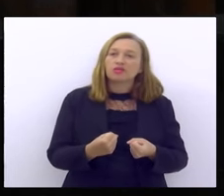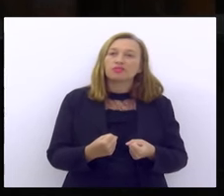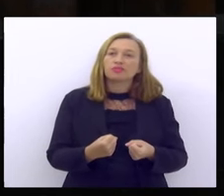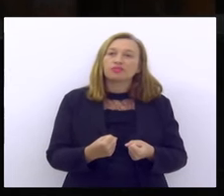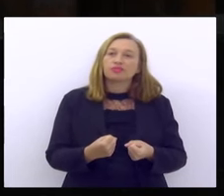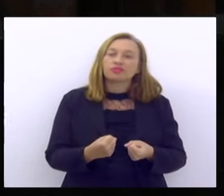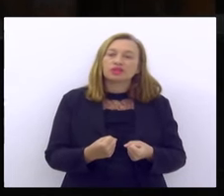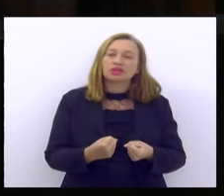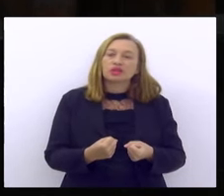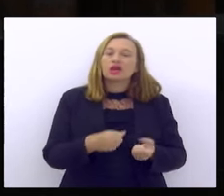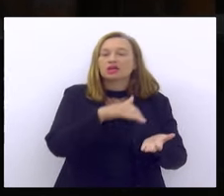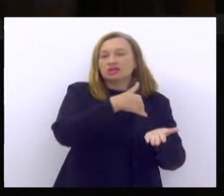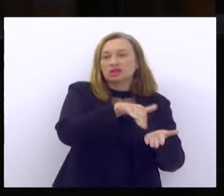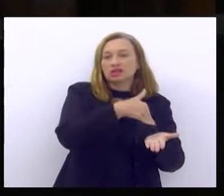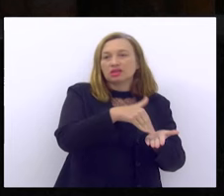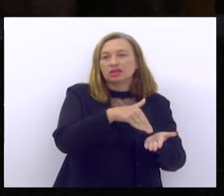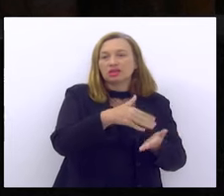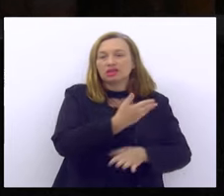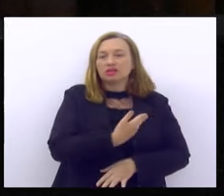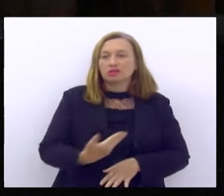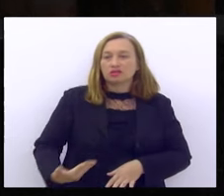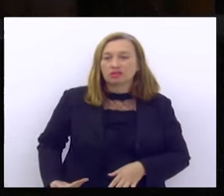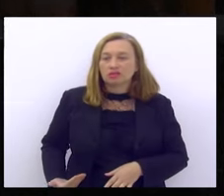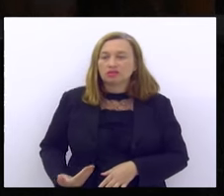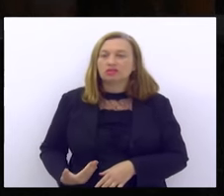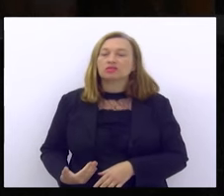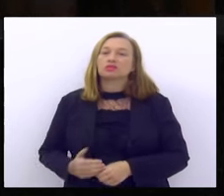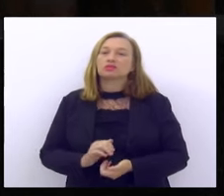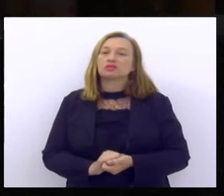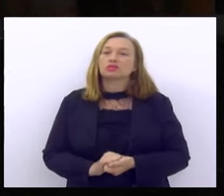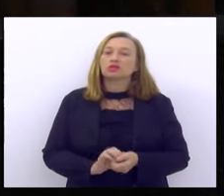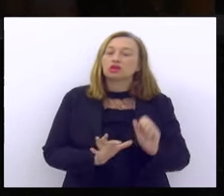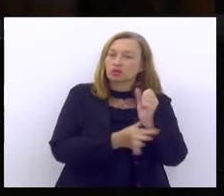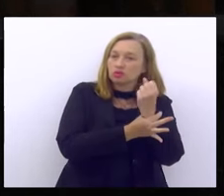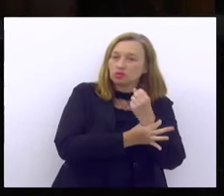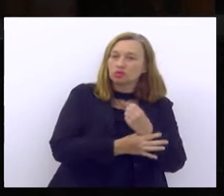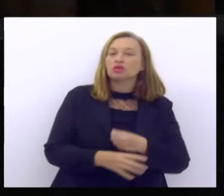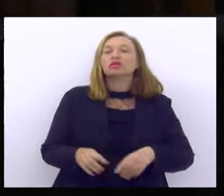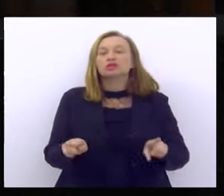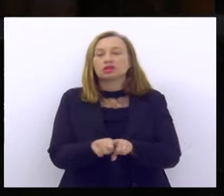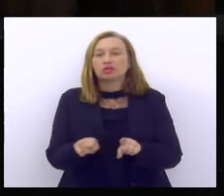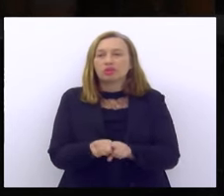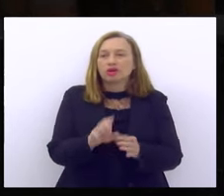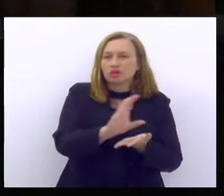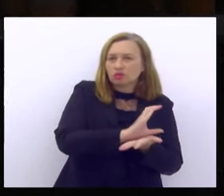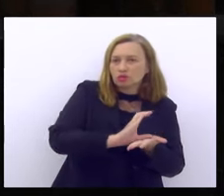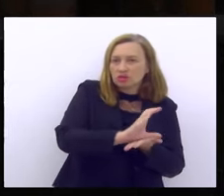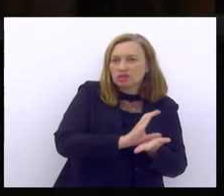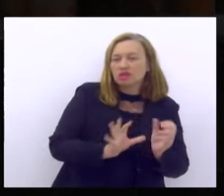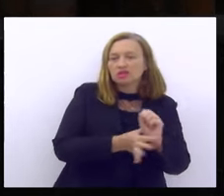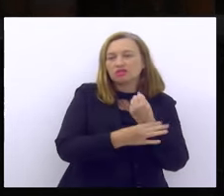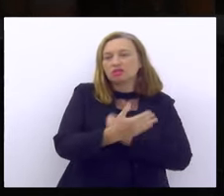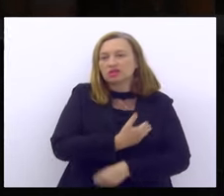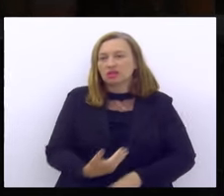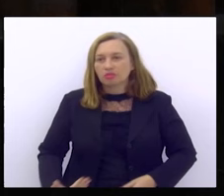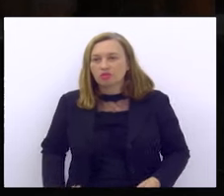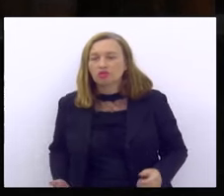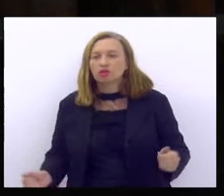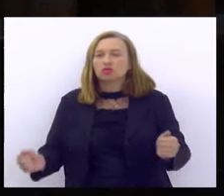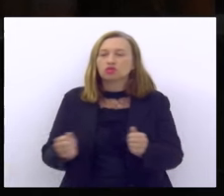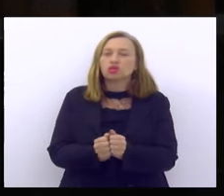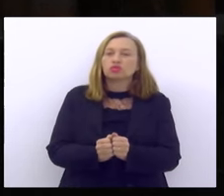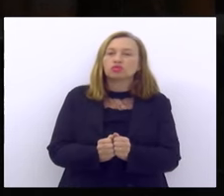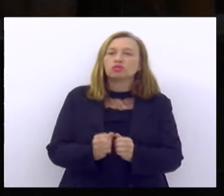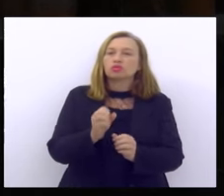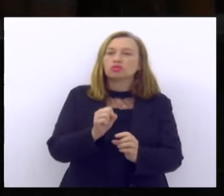da Secretaria de Segurança Pública, a reestruturação do Conselho de Segurança Pública com participação da sociedade